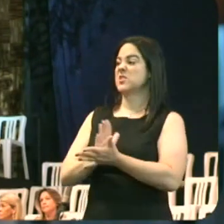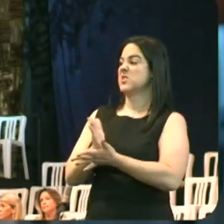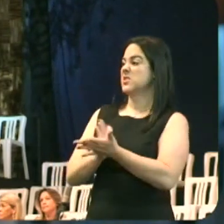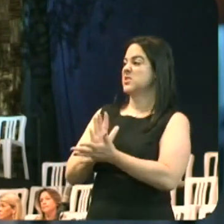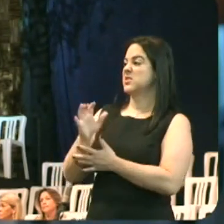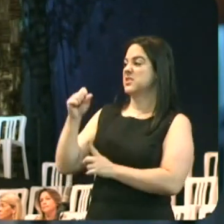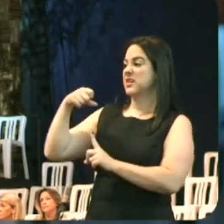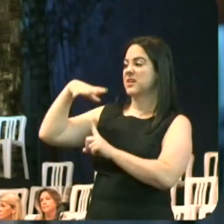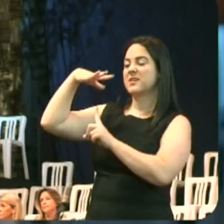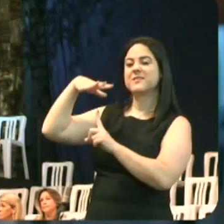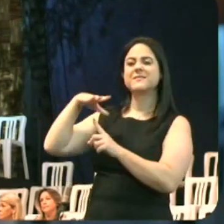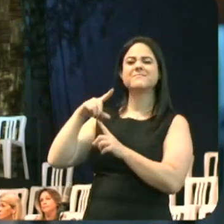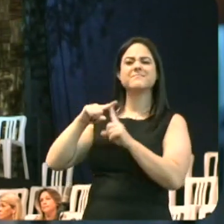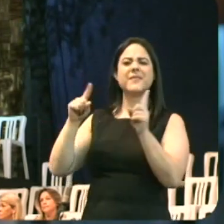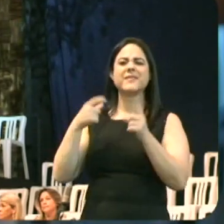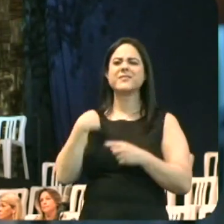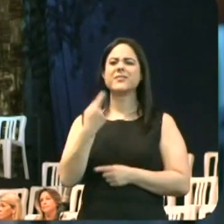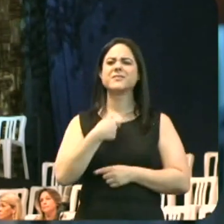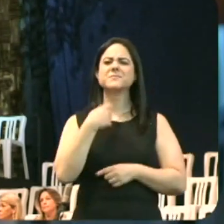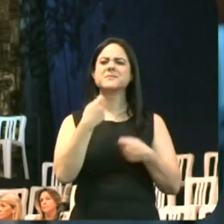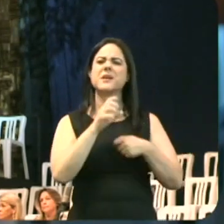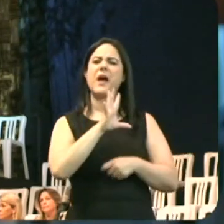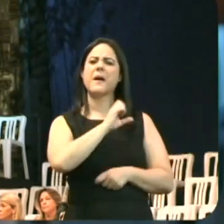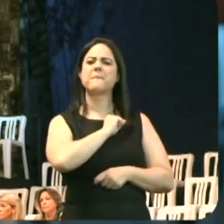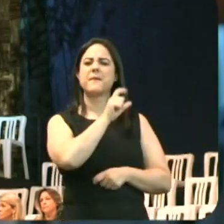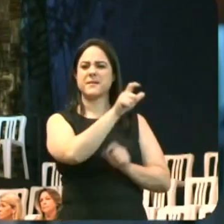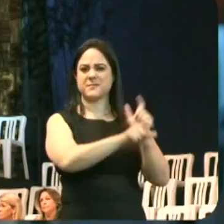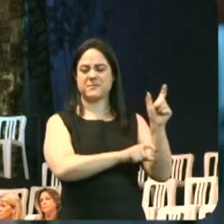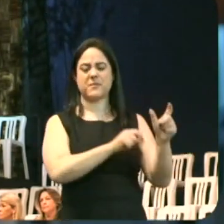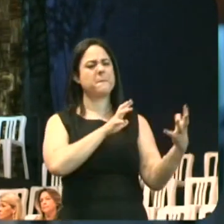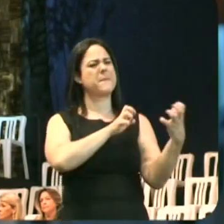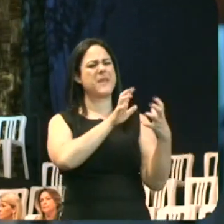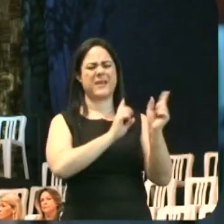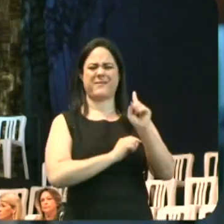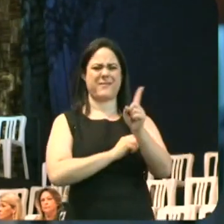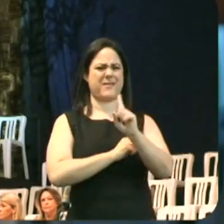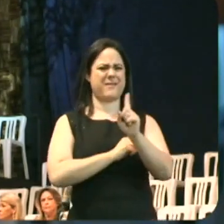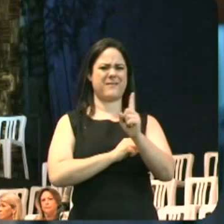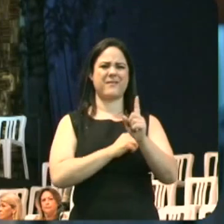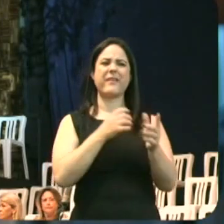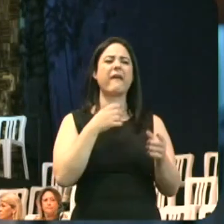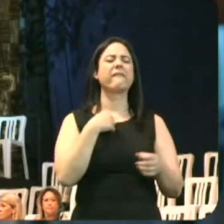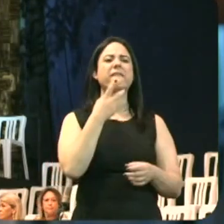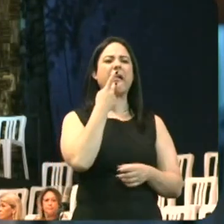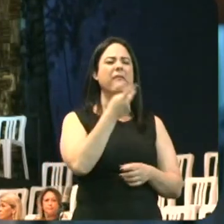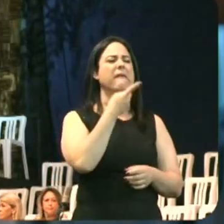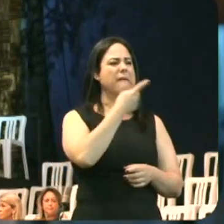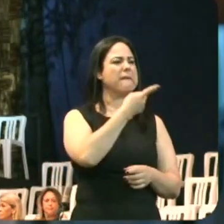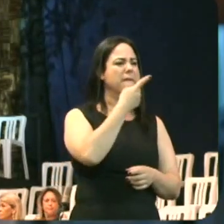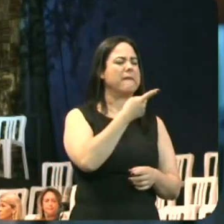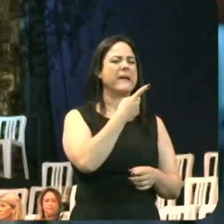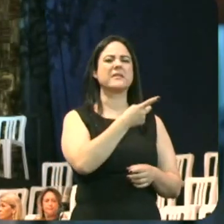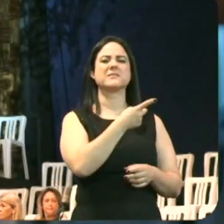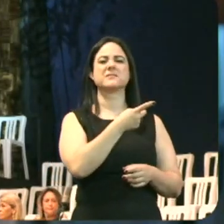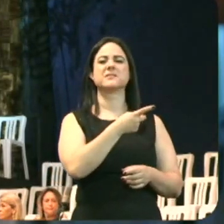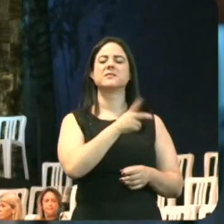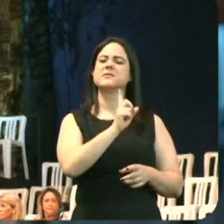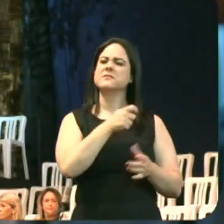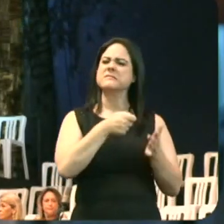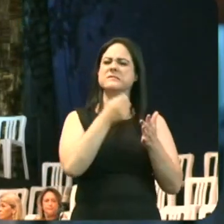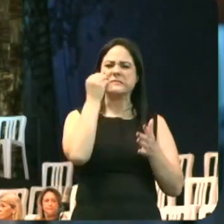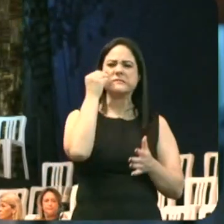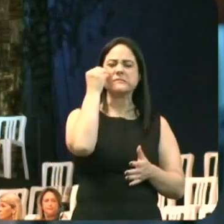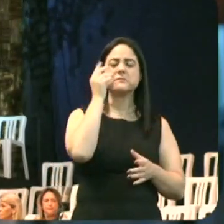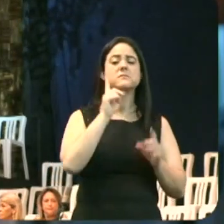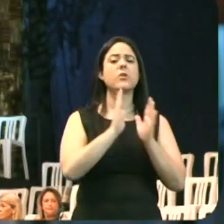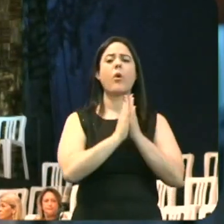E aí a gente ama as pessoas que ficam irritadas. A gente não briga não, viu? Nem tenta insistir. A gente ora. A